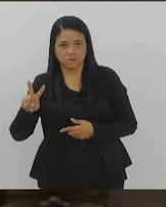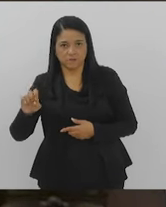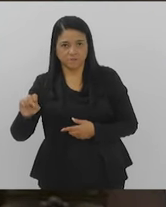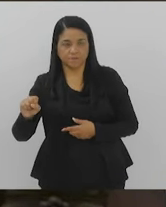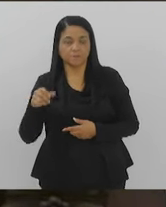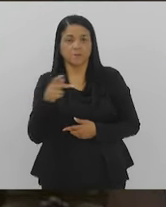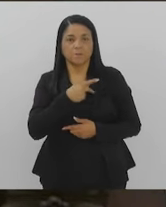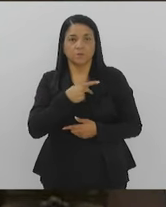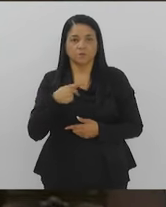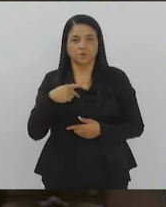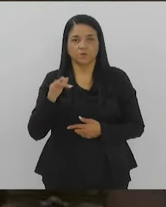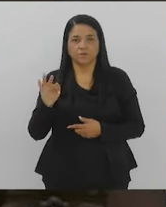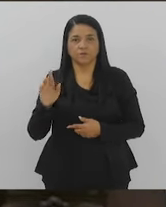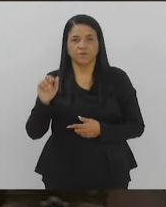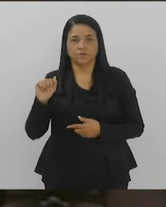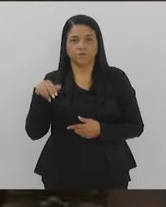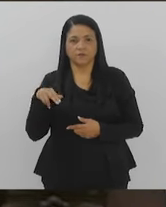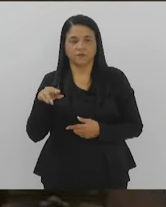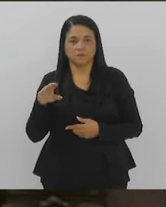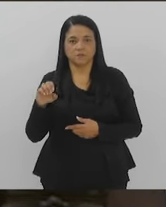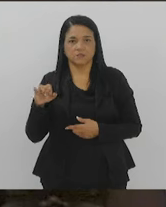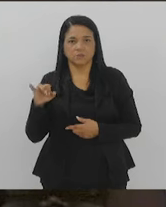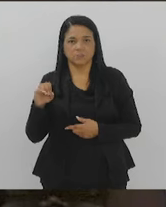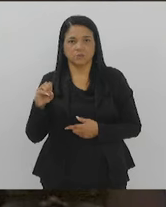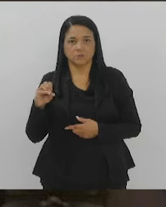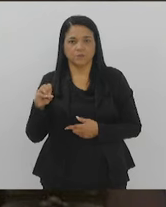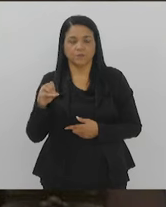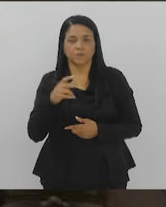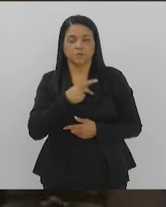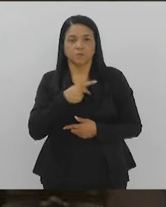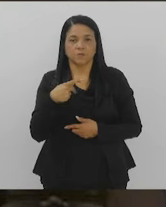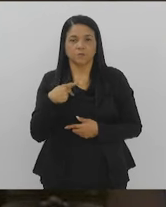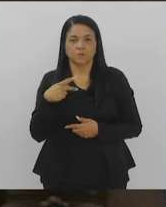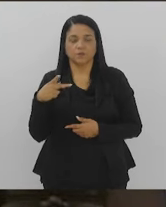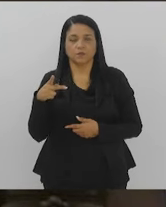pastor Francisco Oliveira, nosso pastor